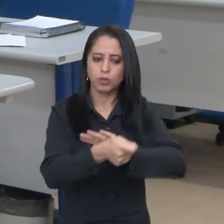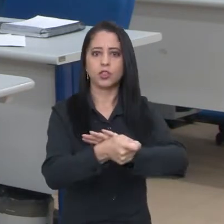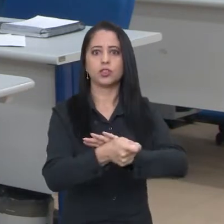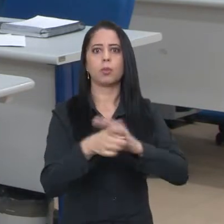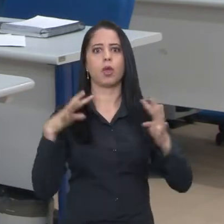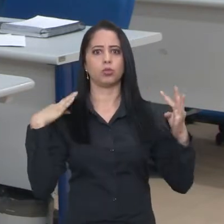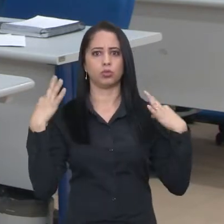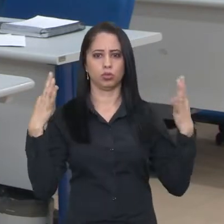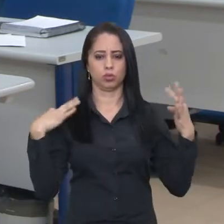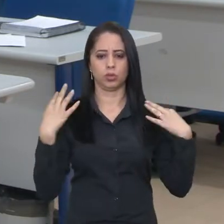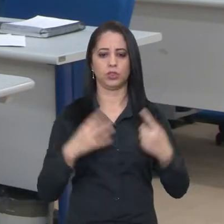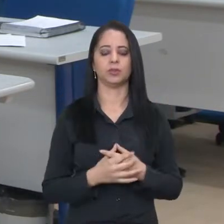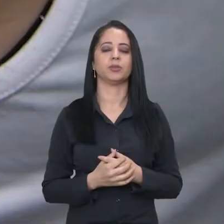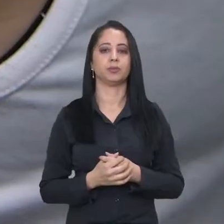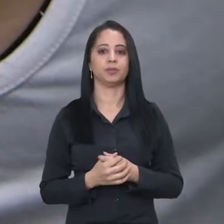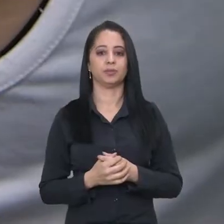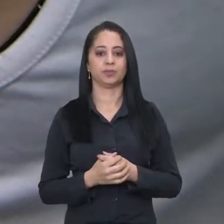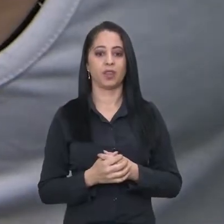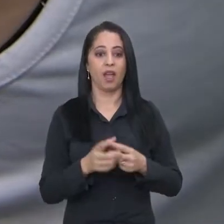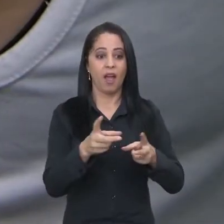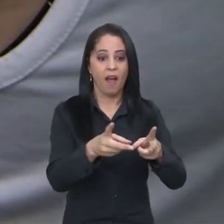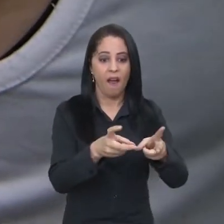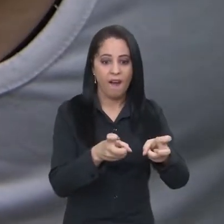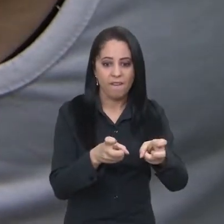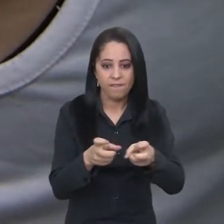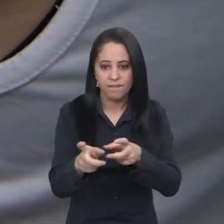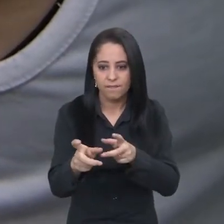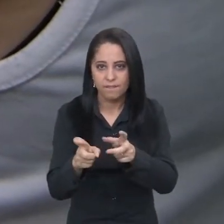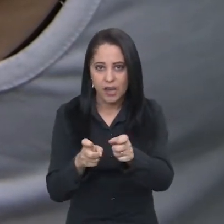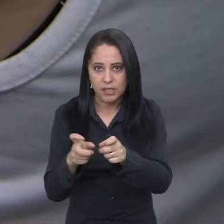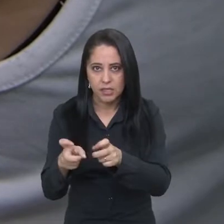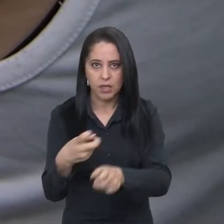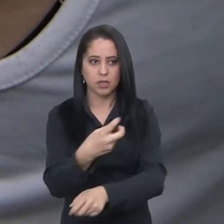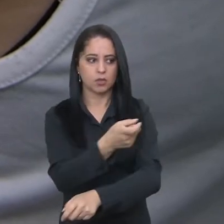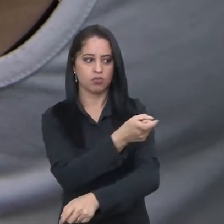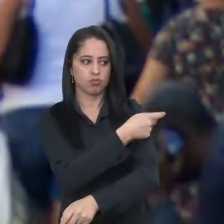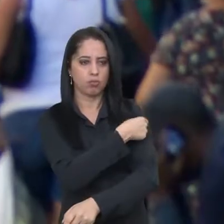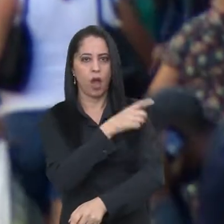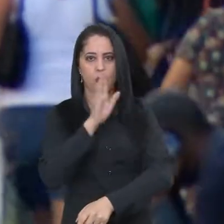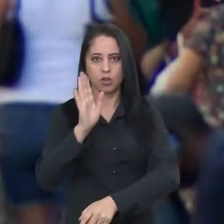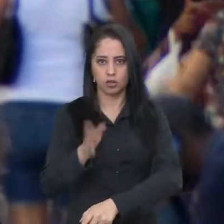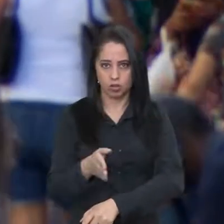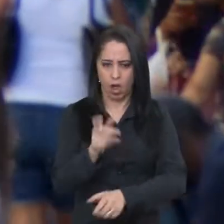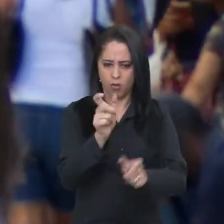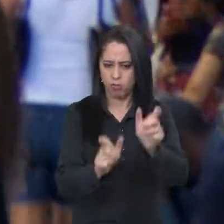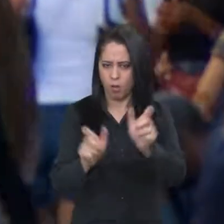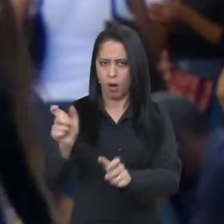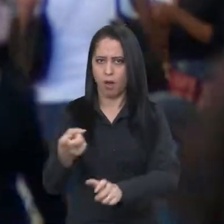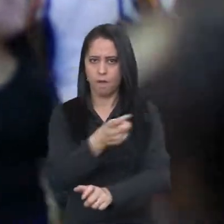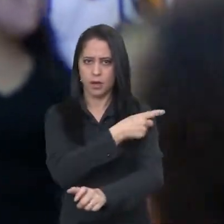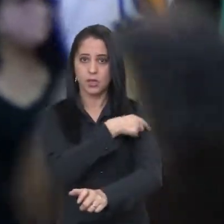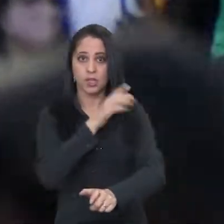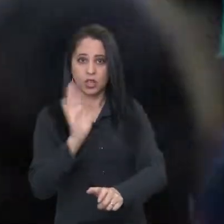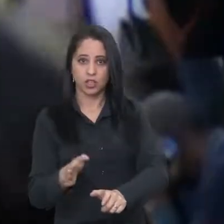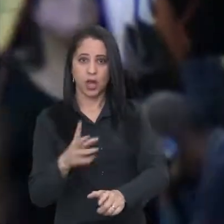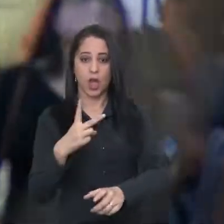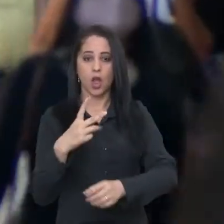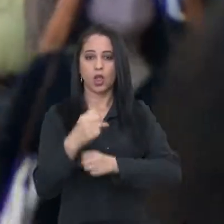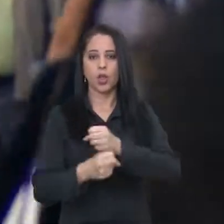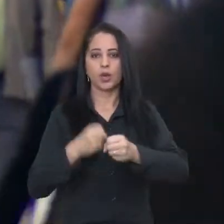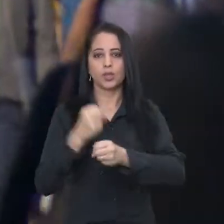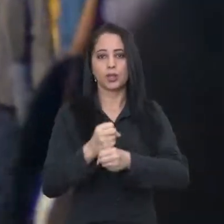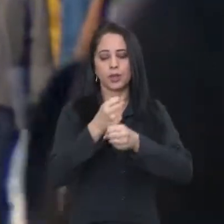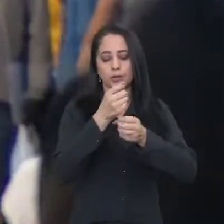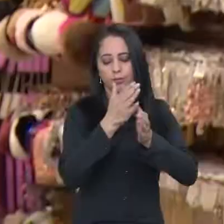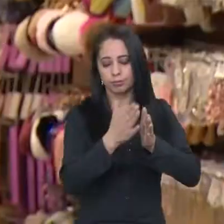os investimentos na área. Com a vacinação avançada, aos poucos a vida vai voltando ao normal após 2